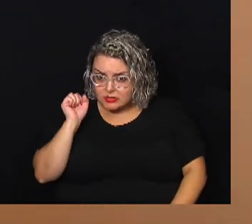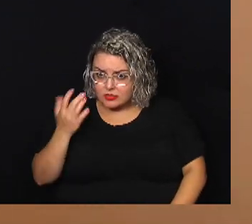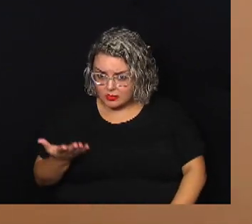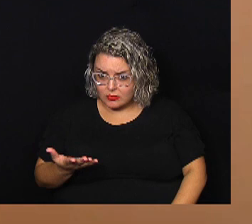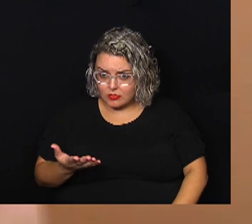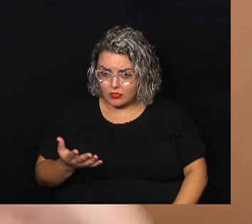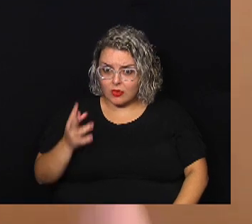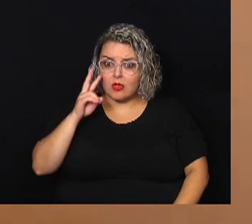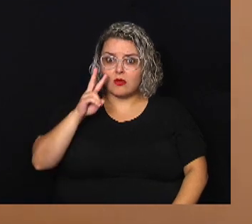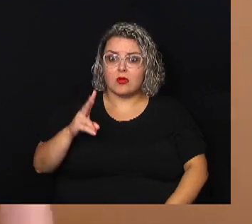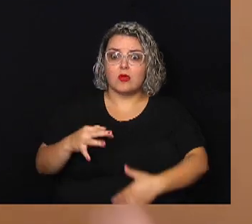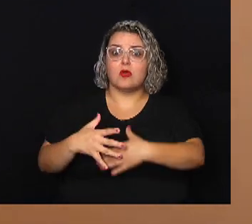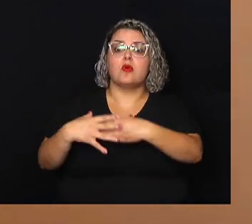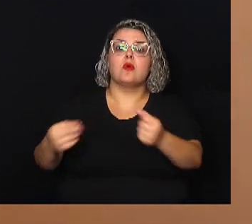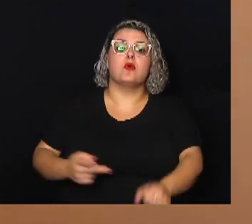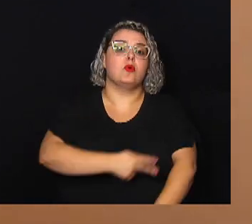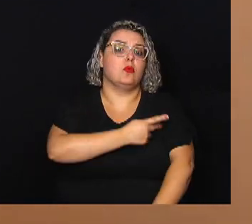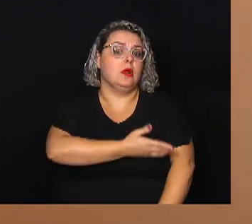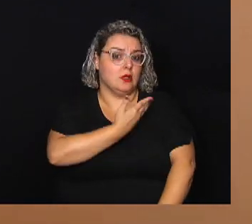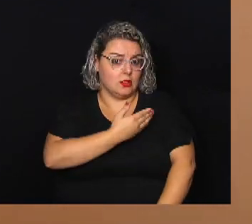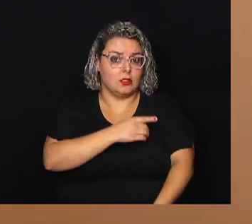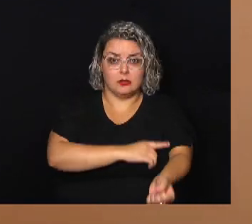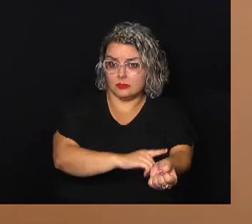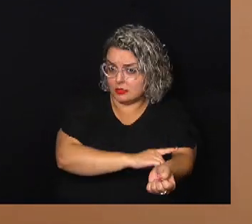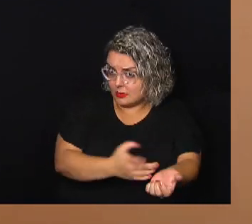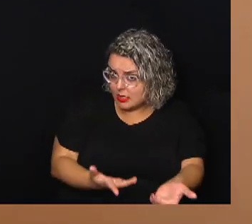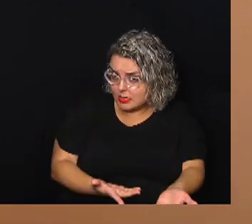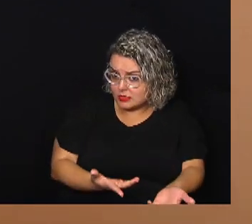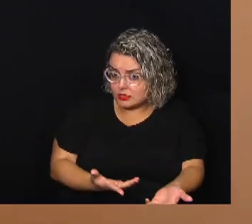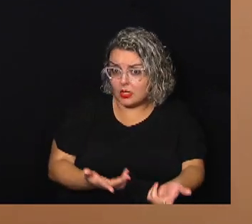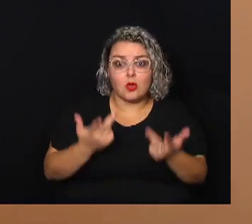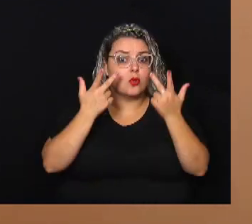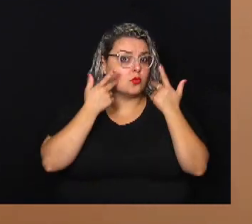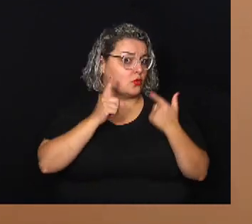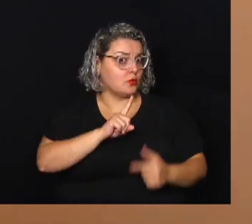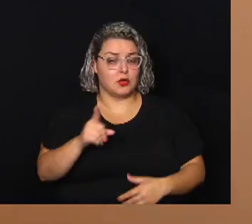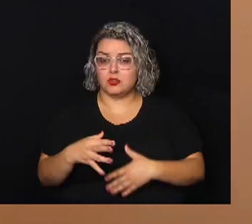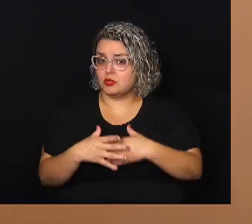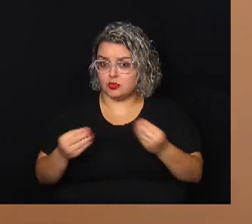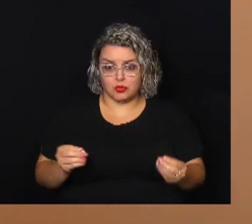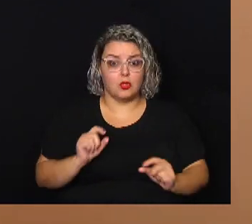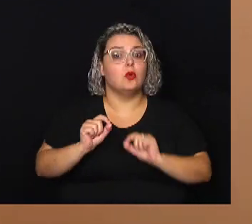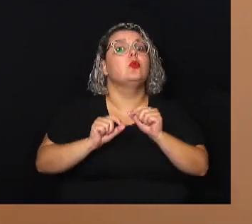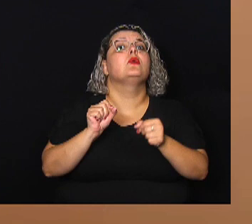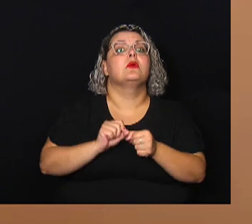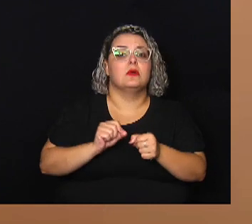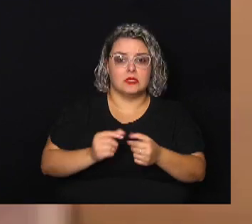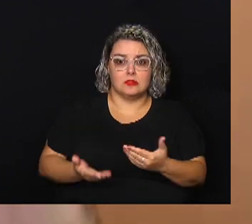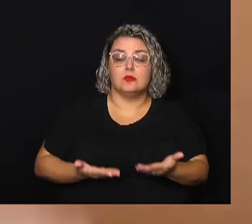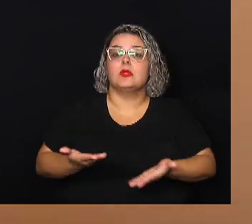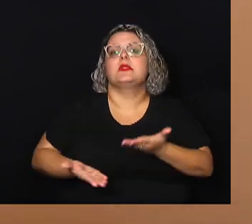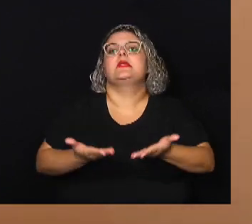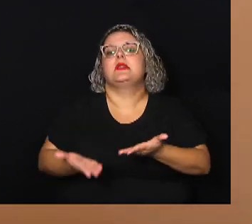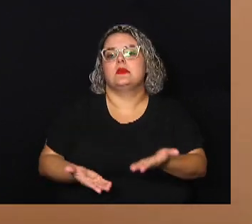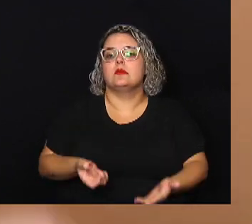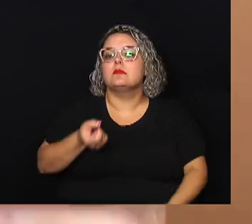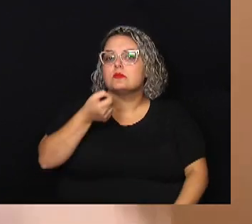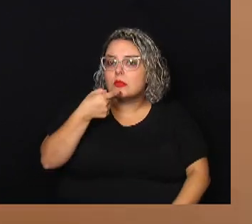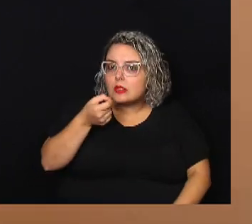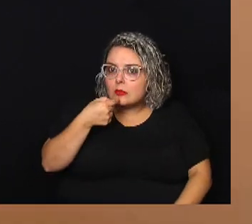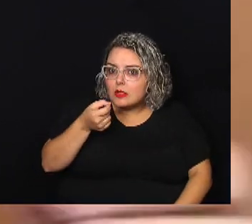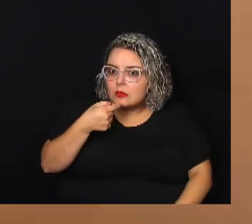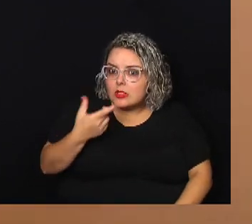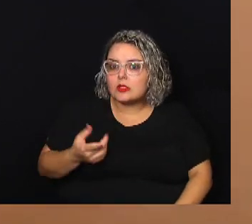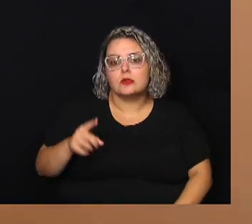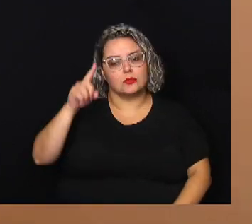alguém curar da pressão alta e do diabetes? Normalmente não. O que é que nós fazemos? Nós tomamos um remedinho,